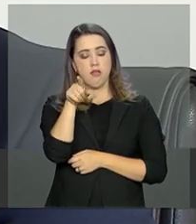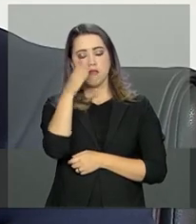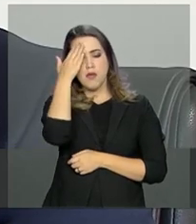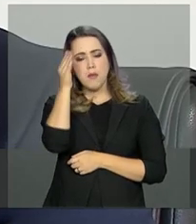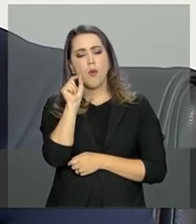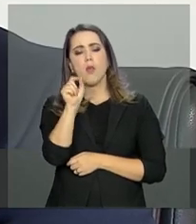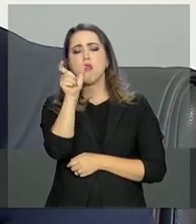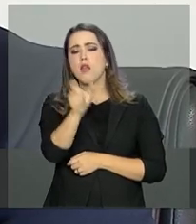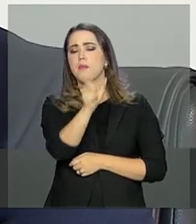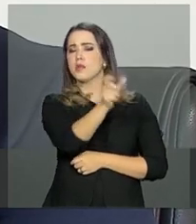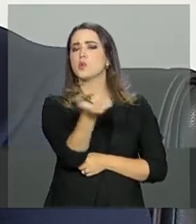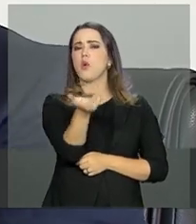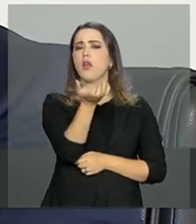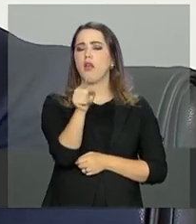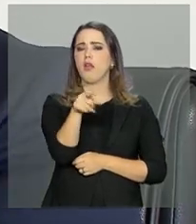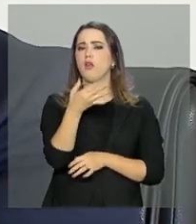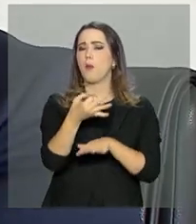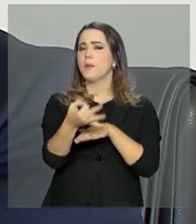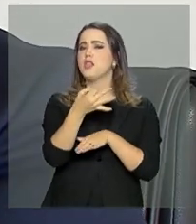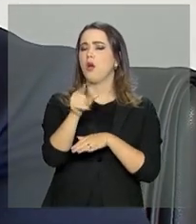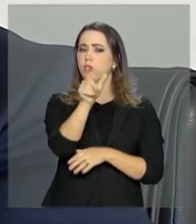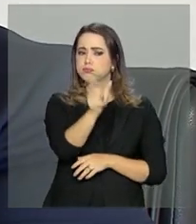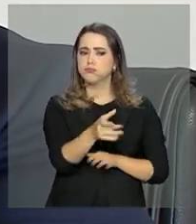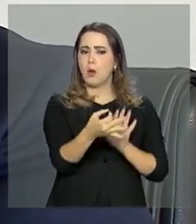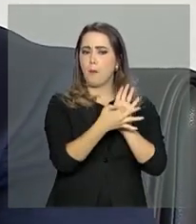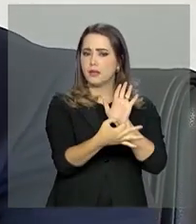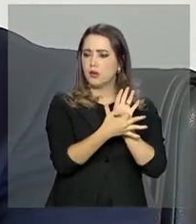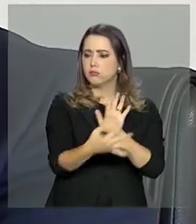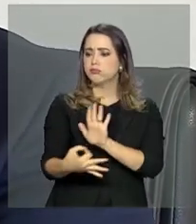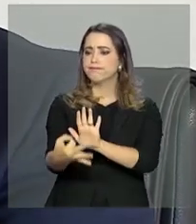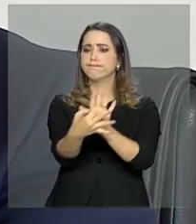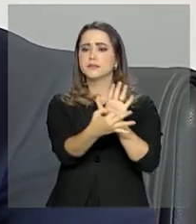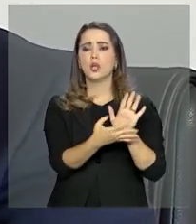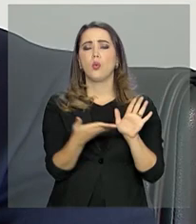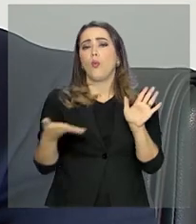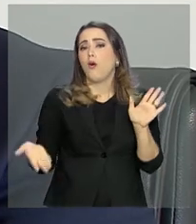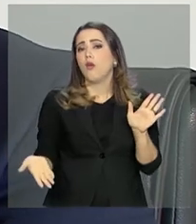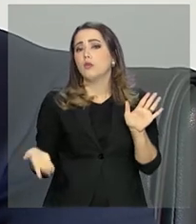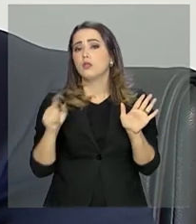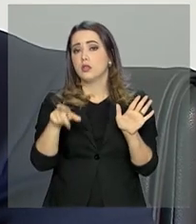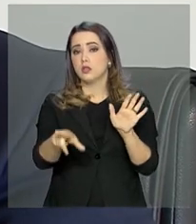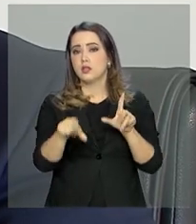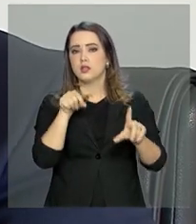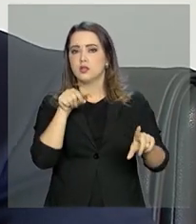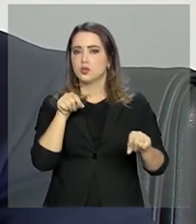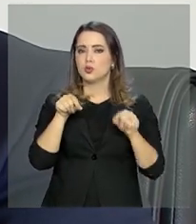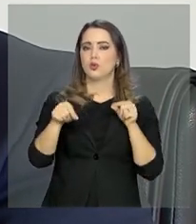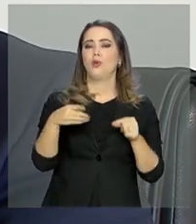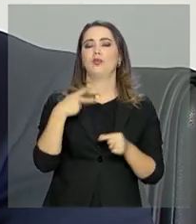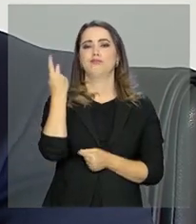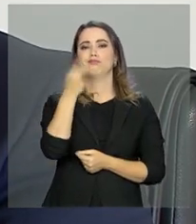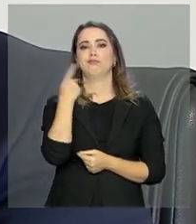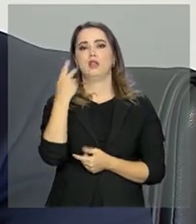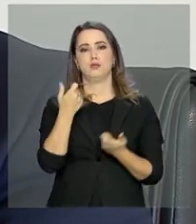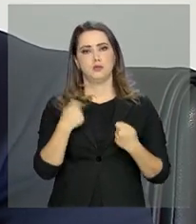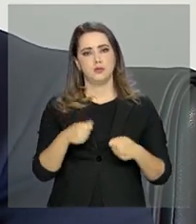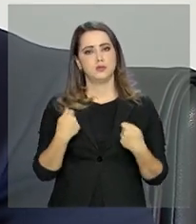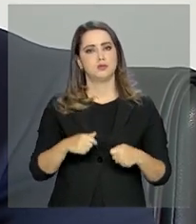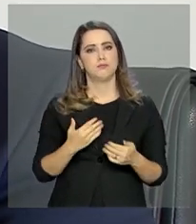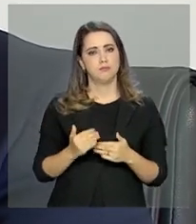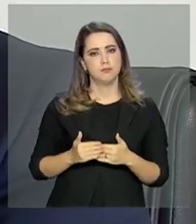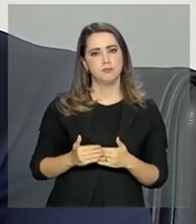consideração a opinião do cidadão na escolha das políticas públicas a serem implantadas